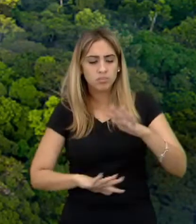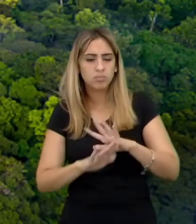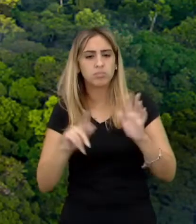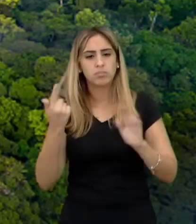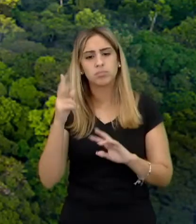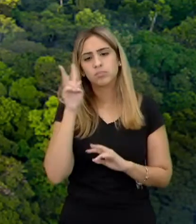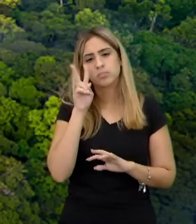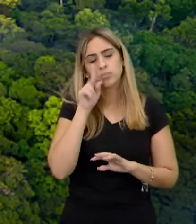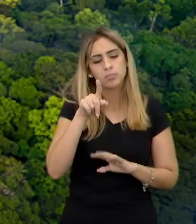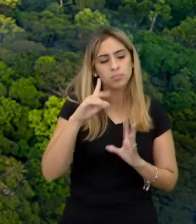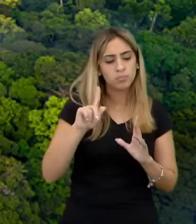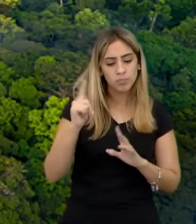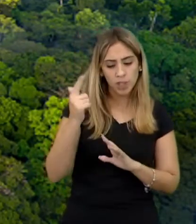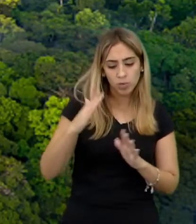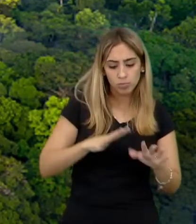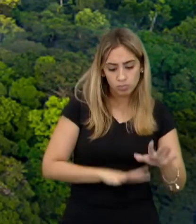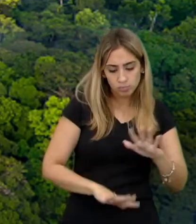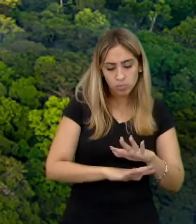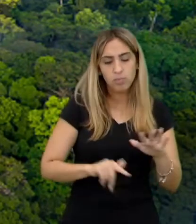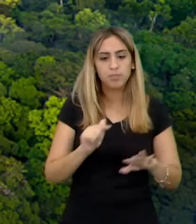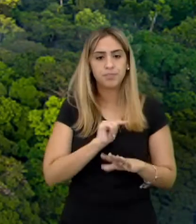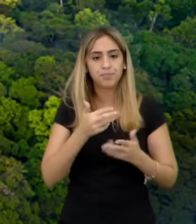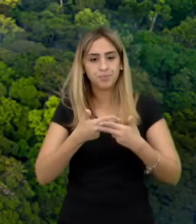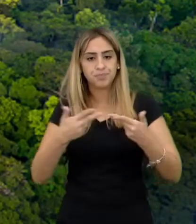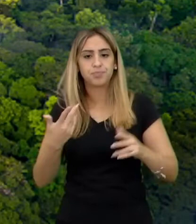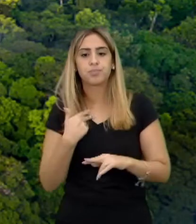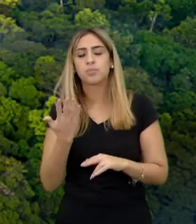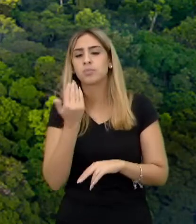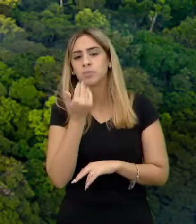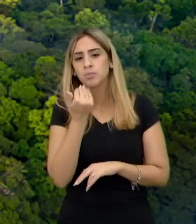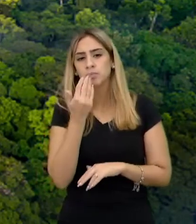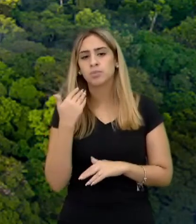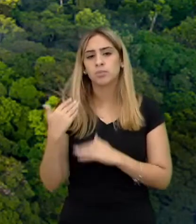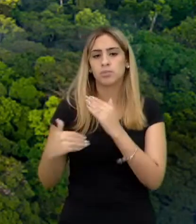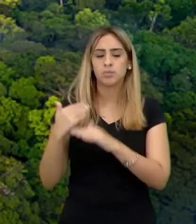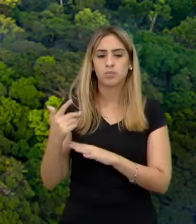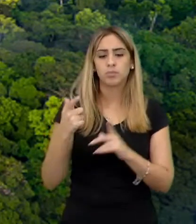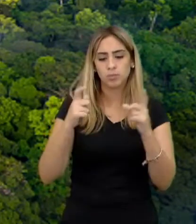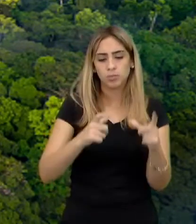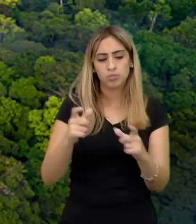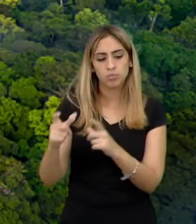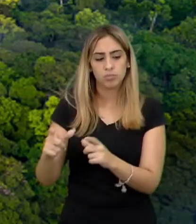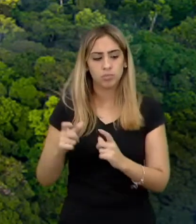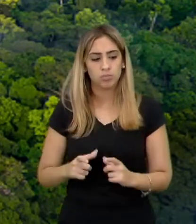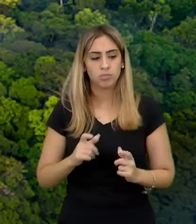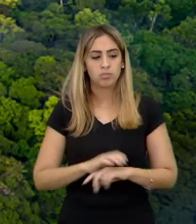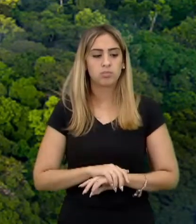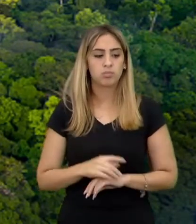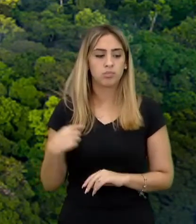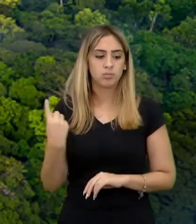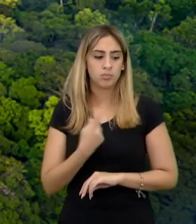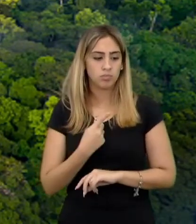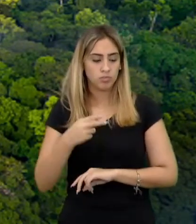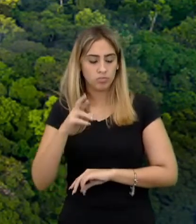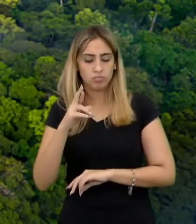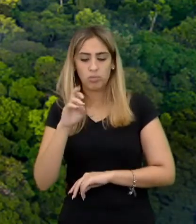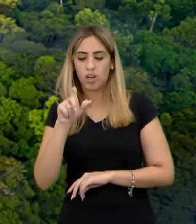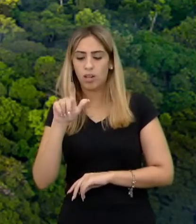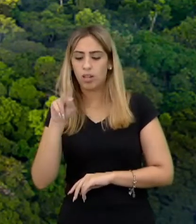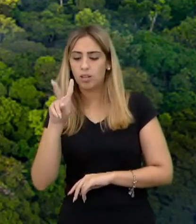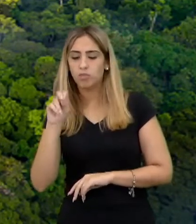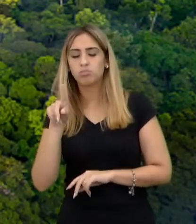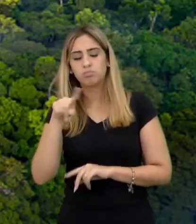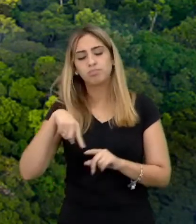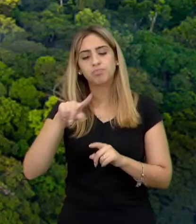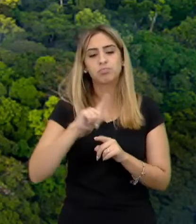né? E lembrando que o espaço geográfico, ele tem elementos da natureza ali, né? Do clima, elementos do relevo, mas ele